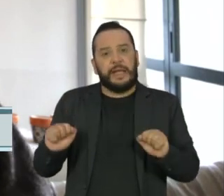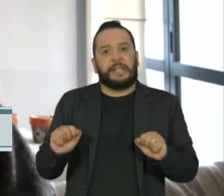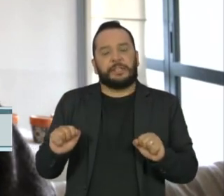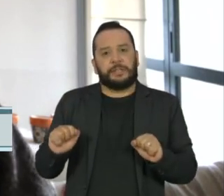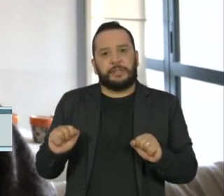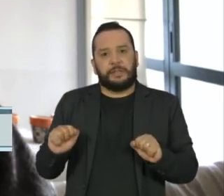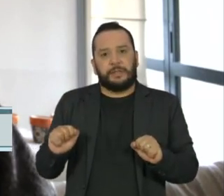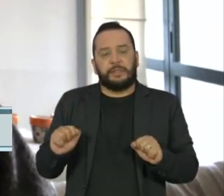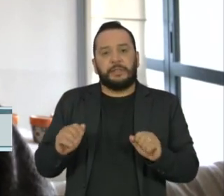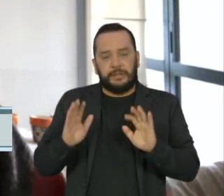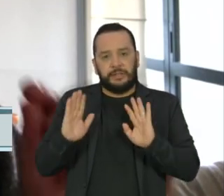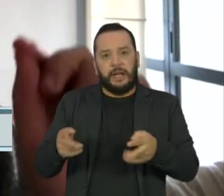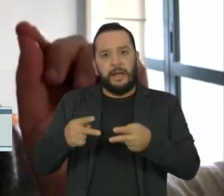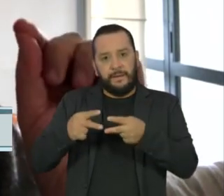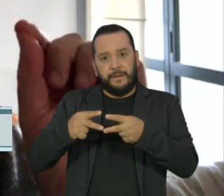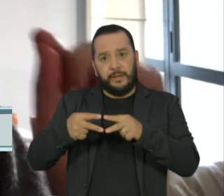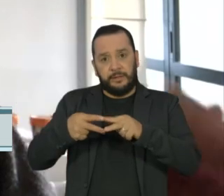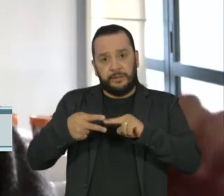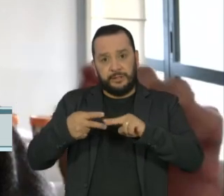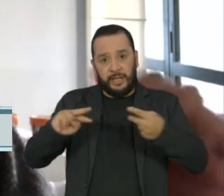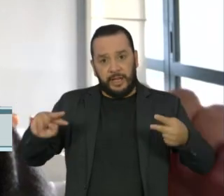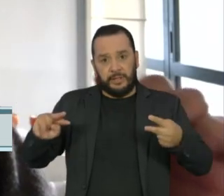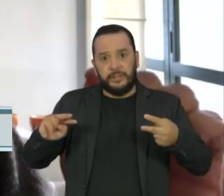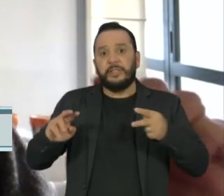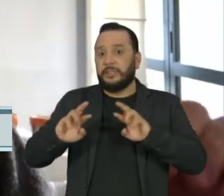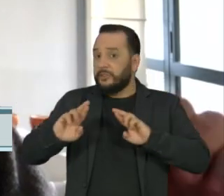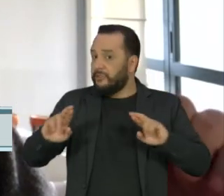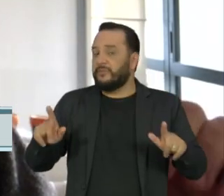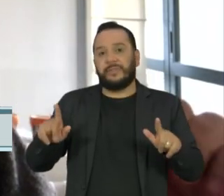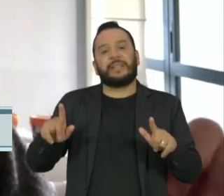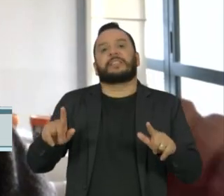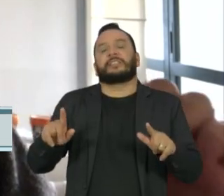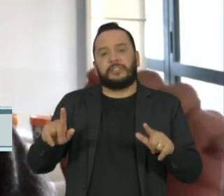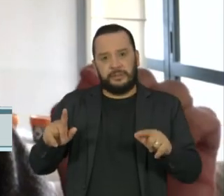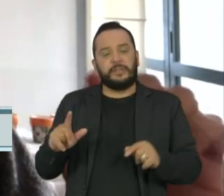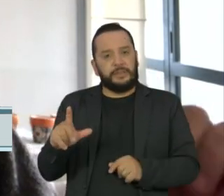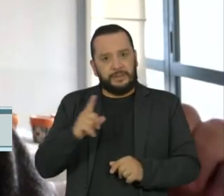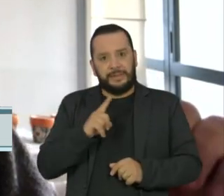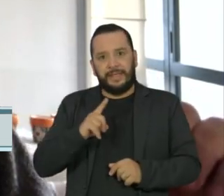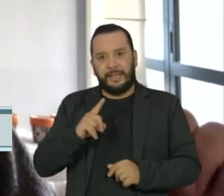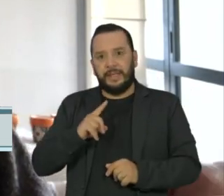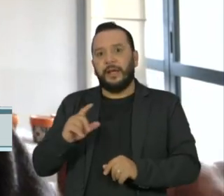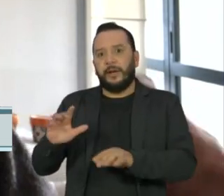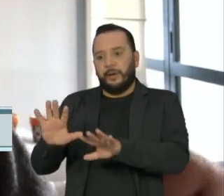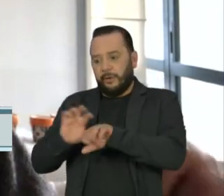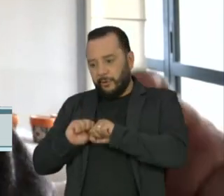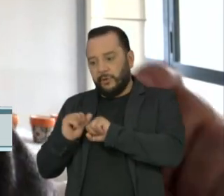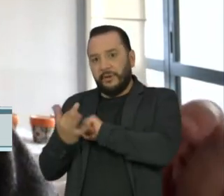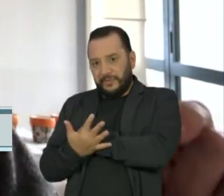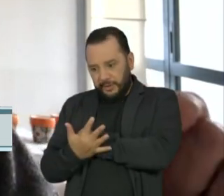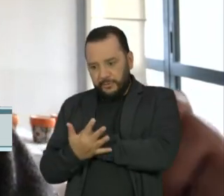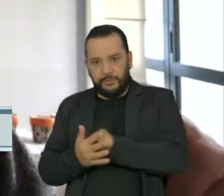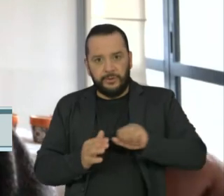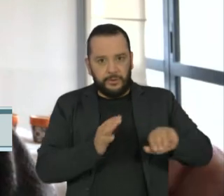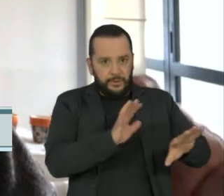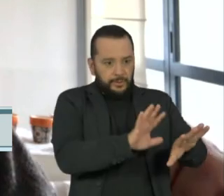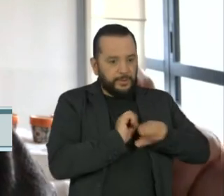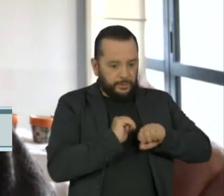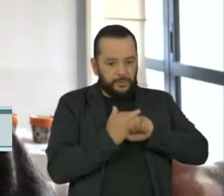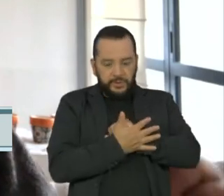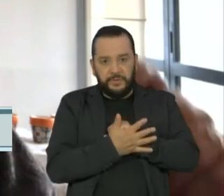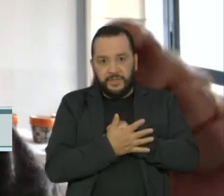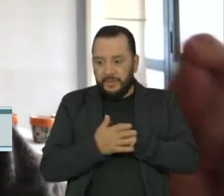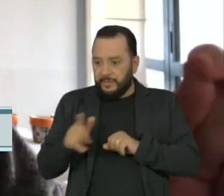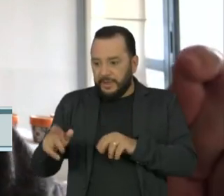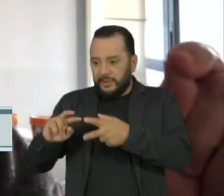foi sequenciado e a assinatura dele é distinta. São dois vírus distintos, provando, portanto, que houve sim